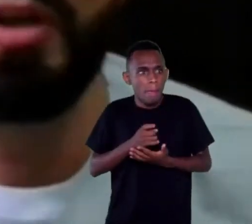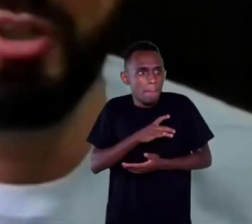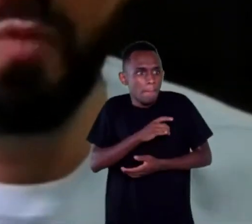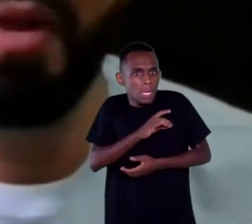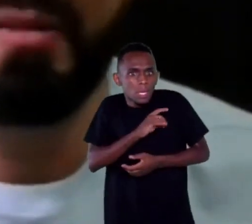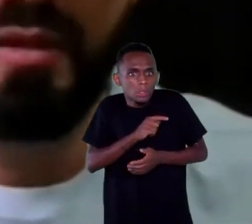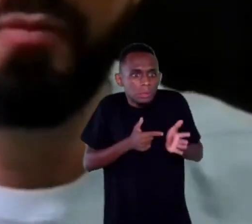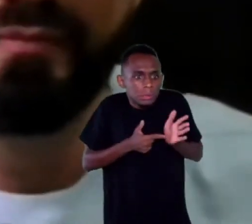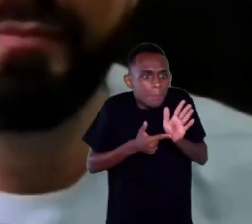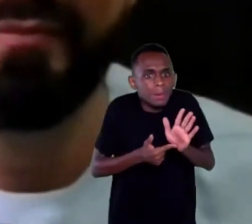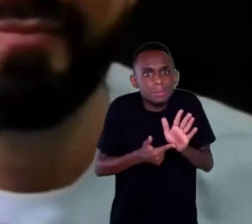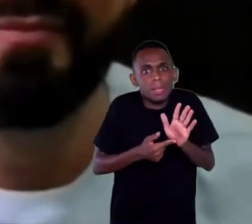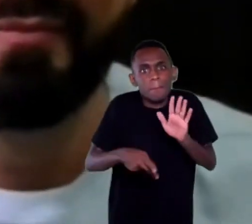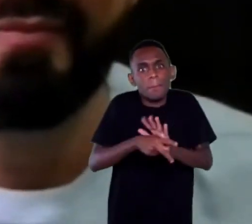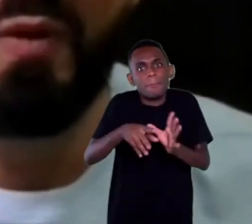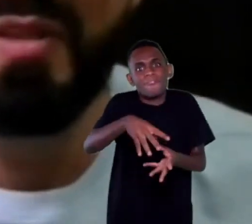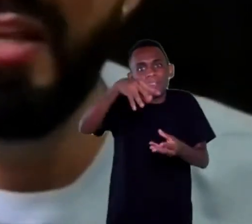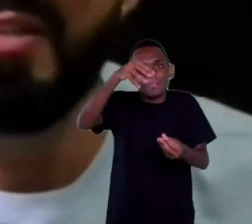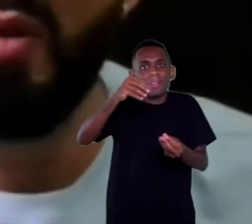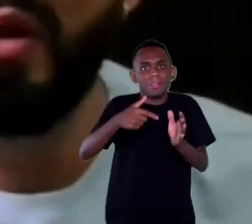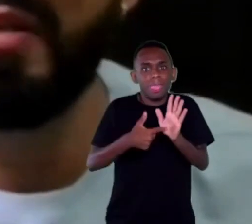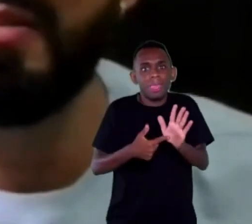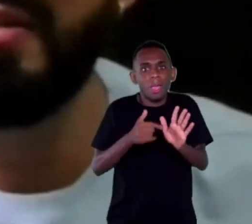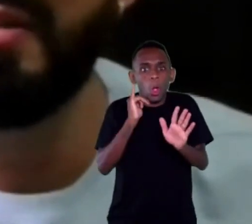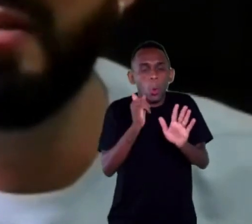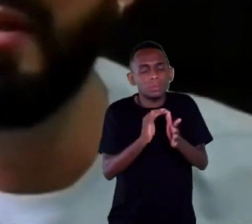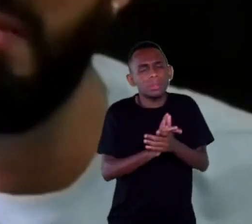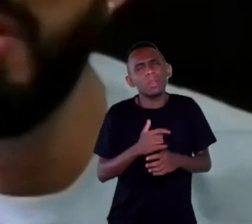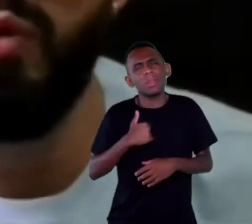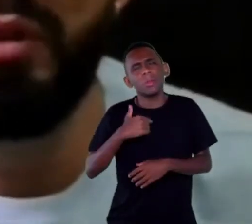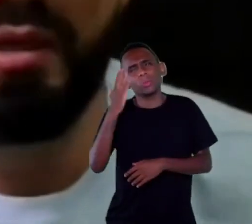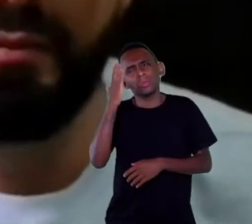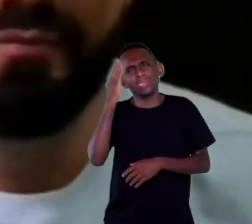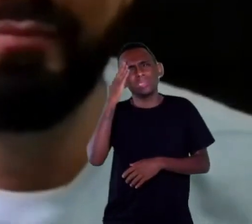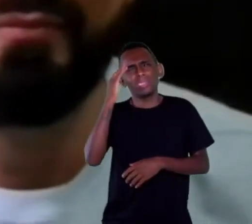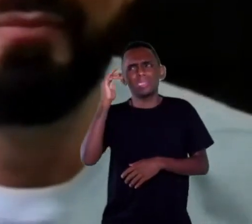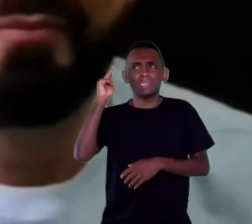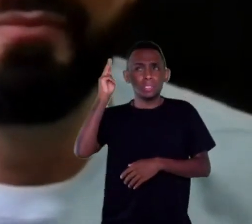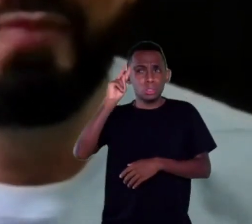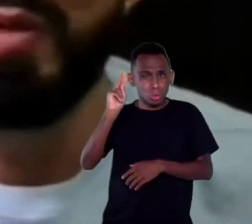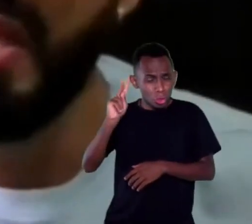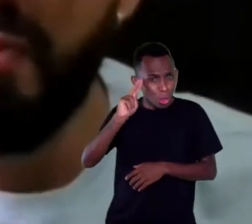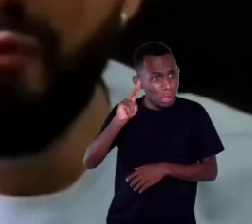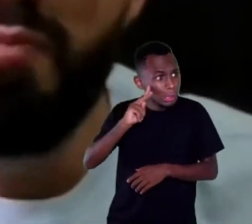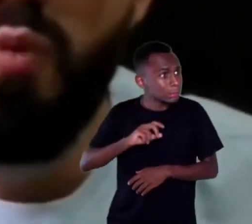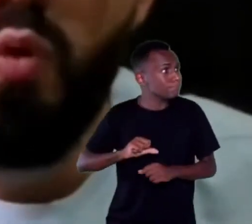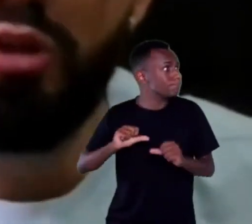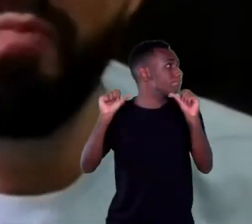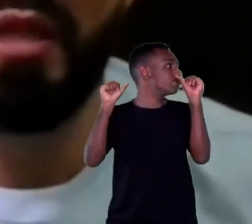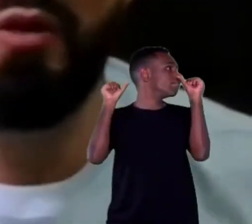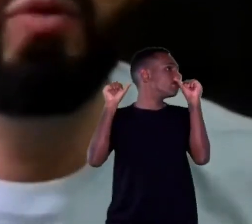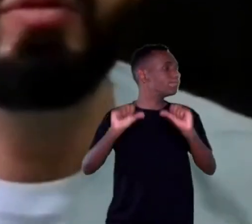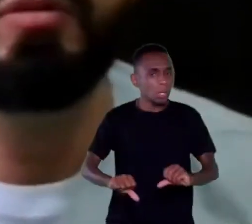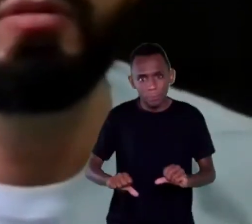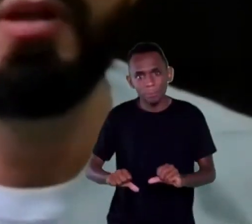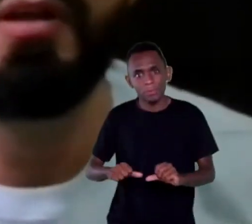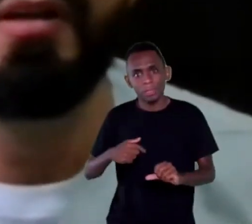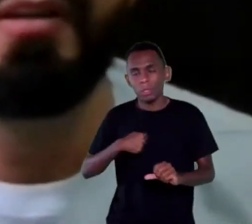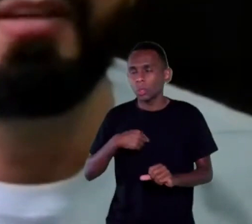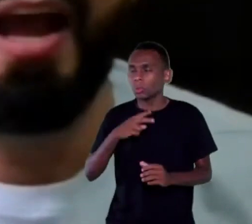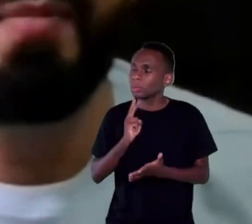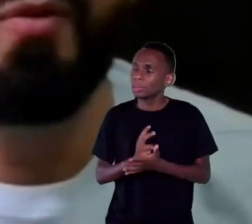com história de assombração. Então, eu sei história, assim, cabeluda. Eu sempre fui muito